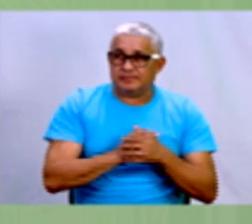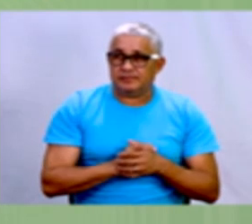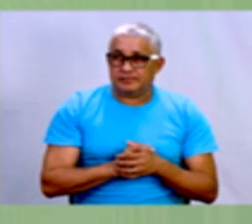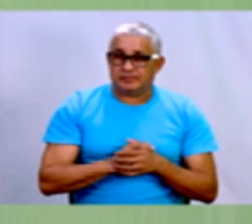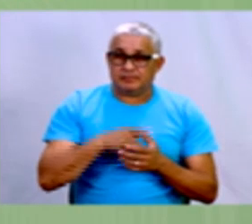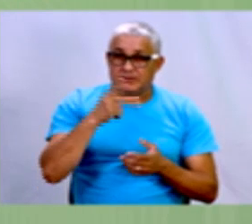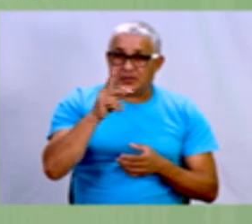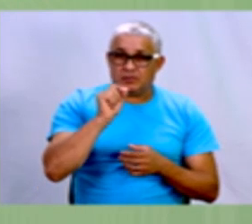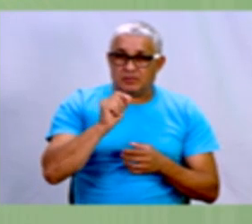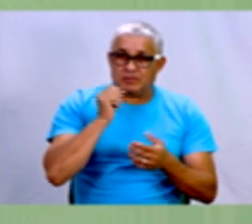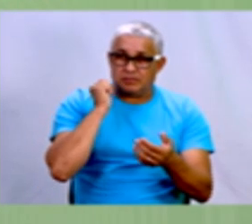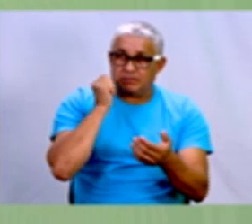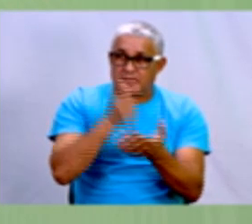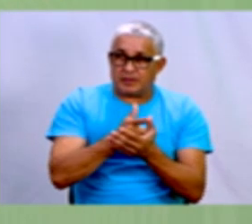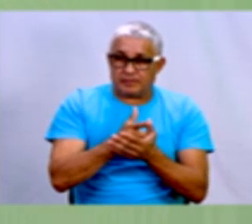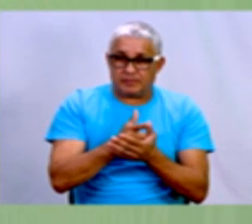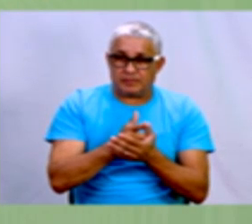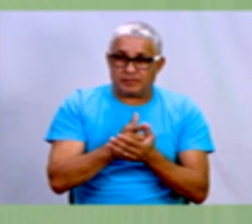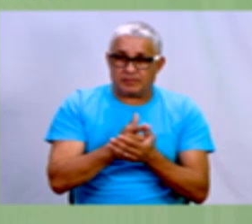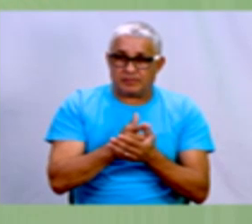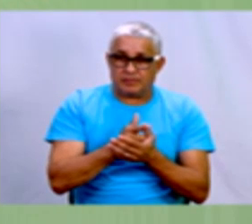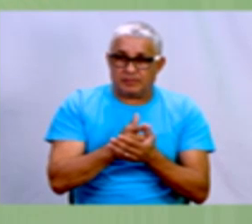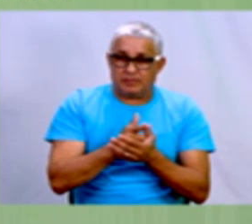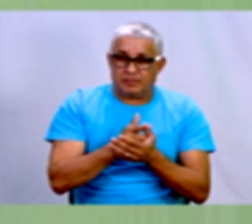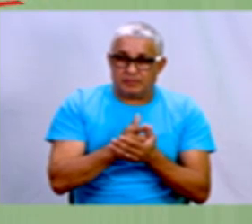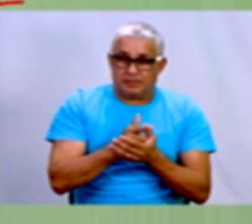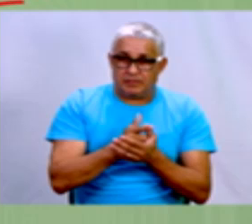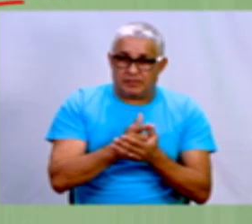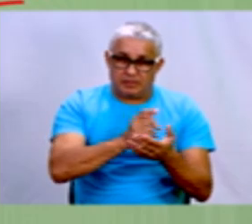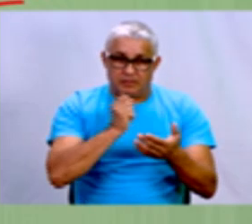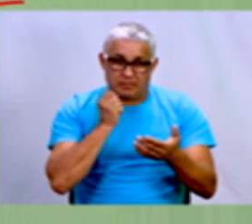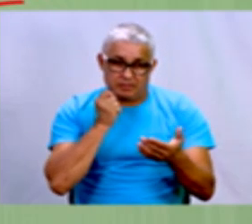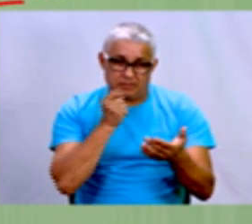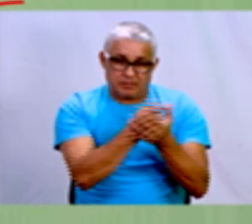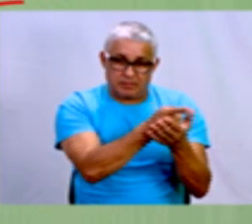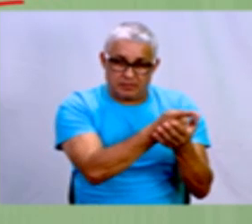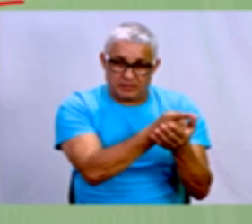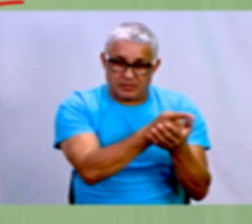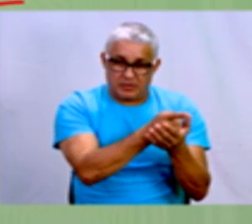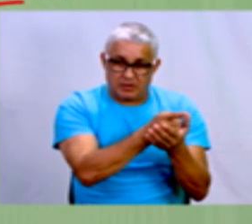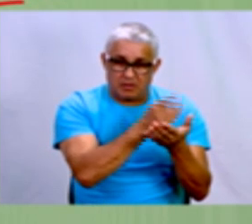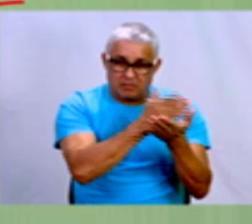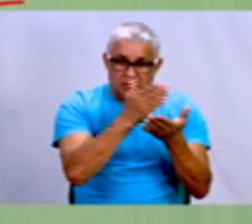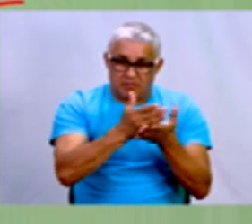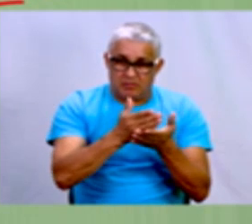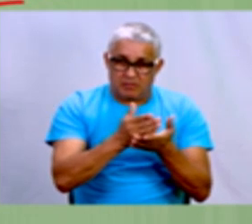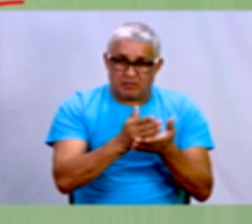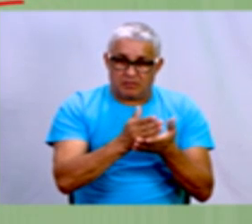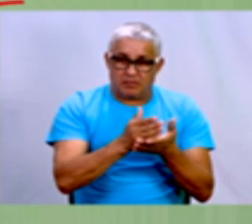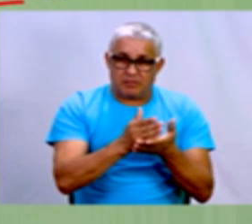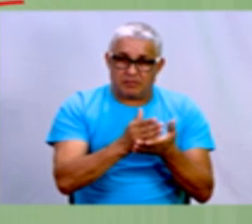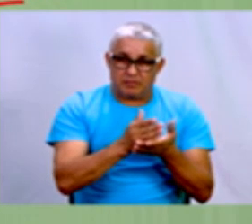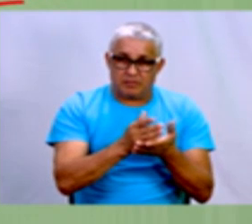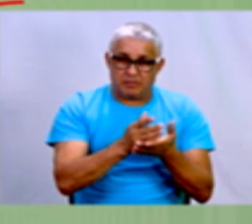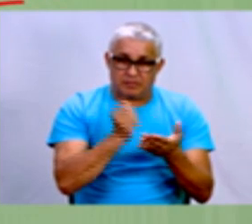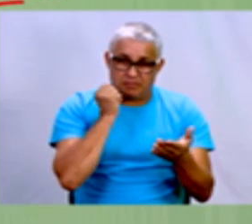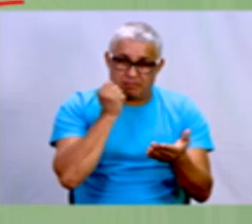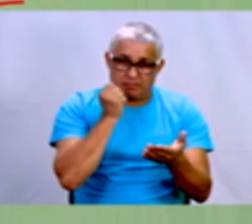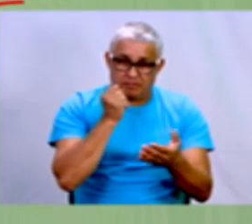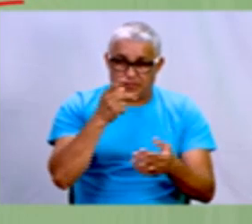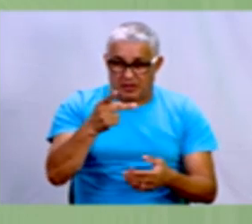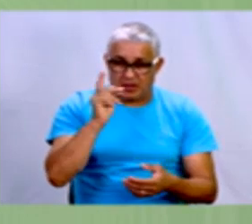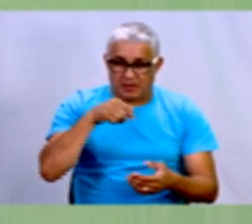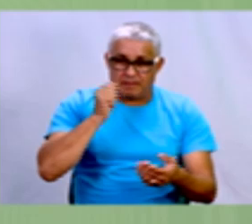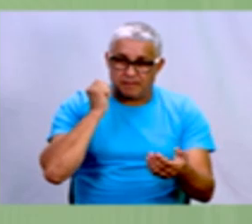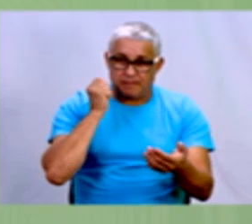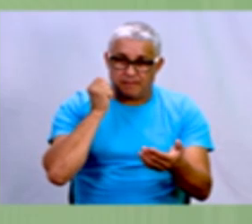E P é o pagamento efetuado pelo tomador do financiamento em um período. Então, P é o pagamento total efetuado,